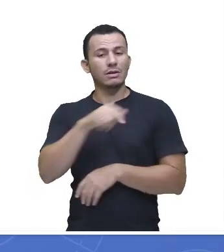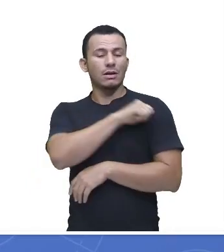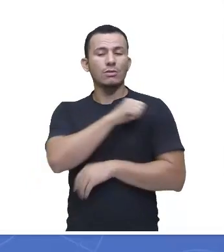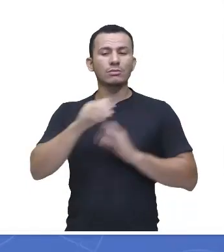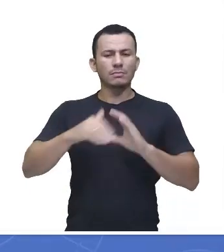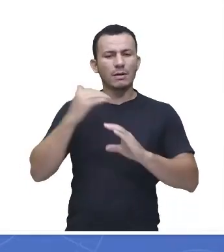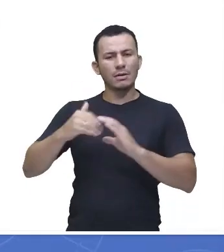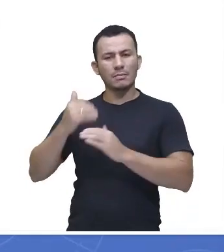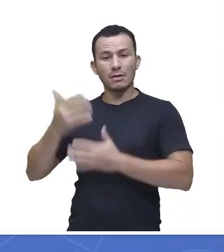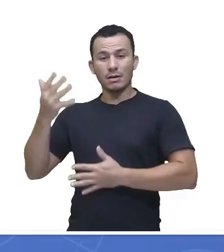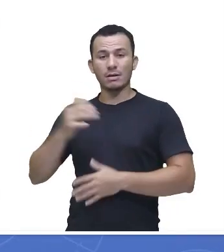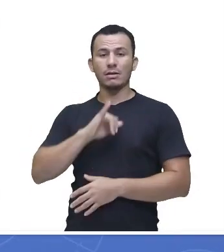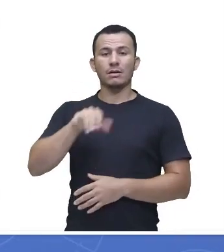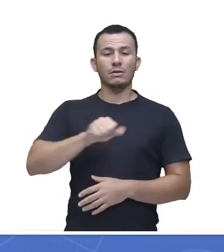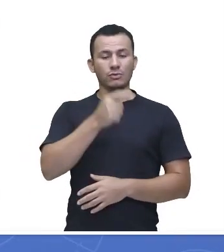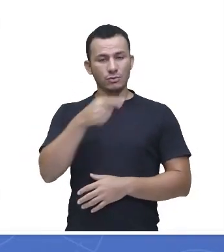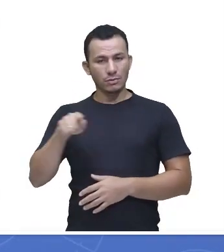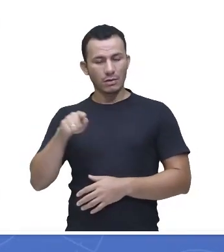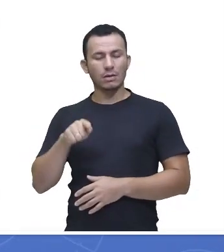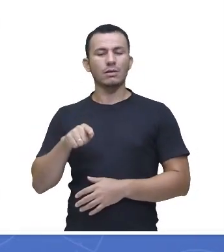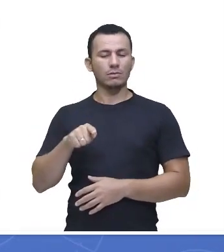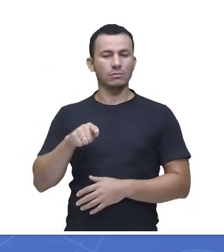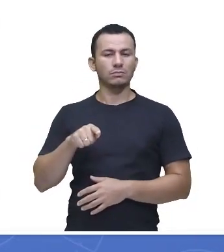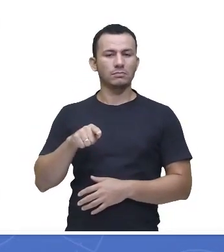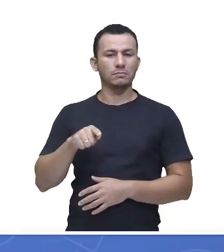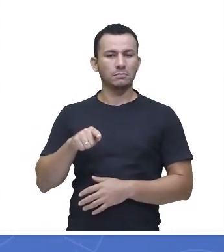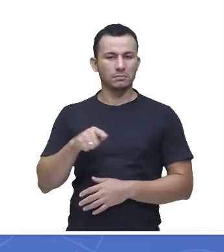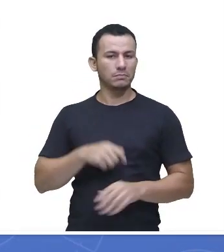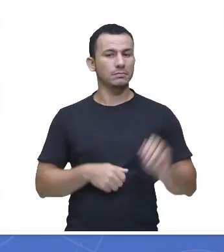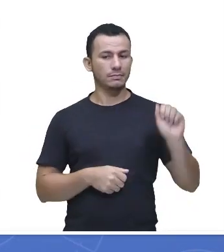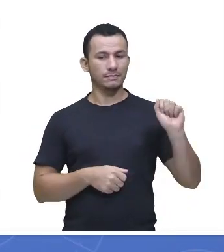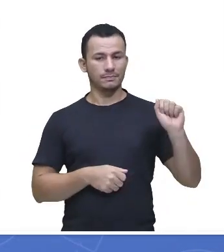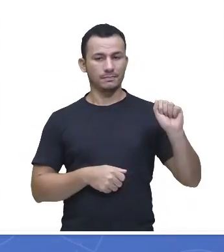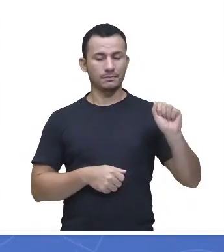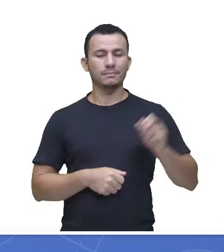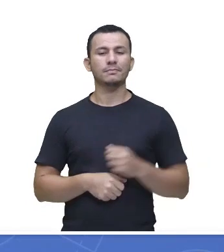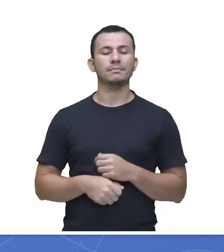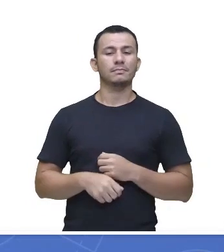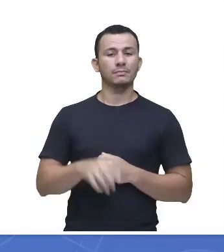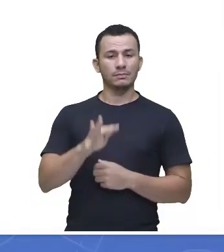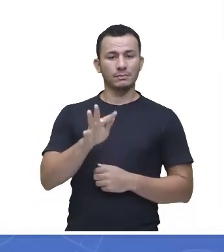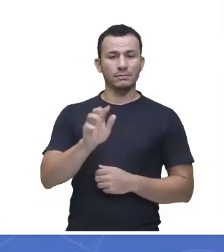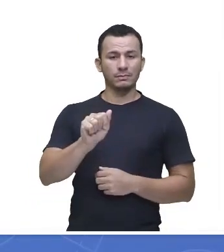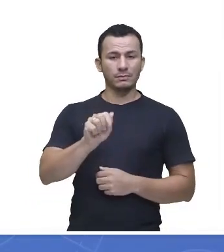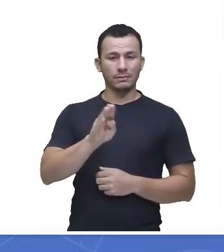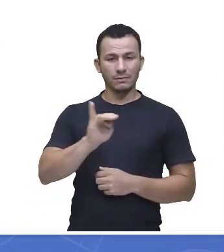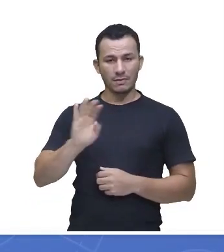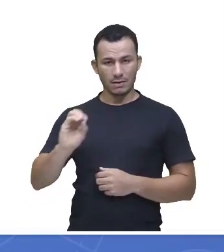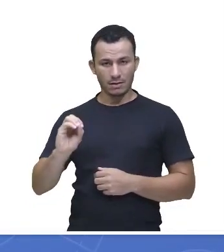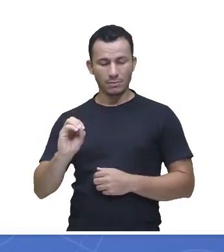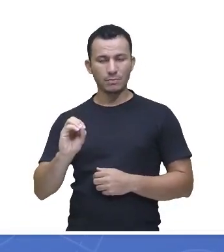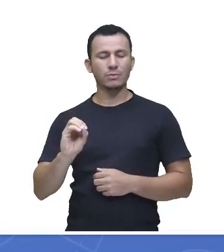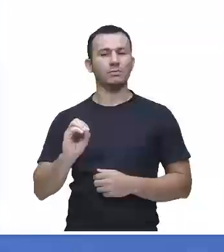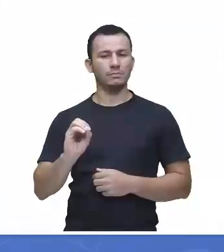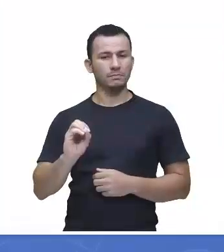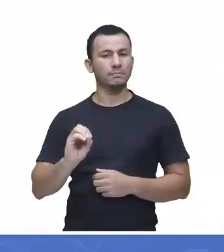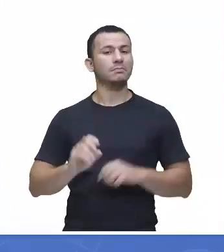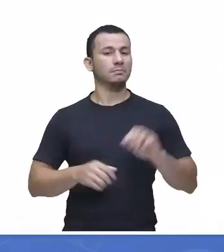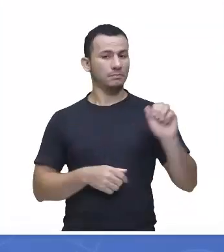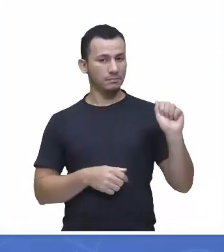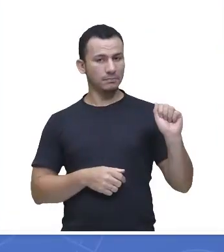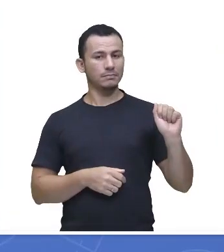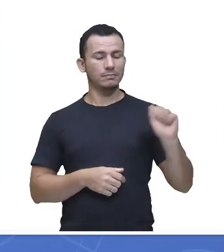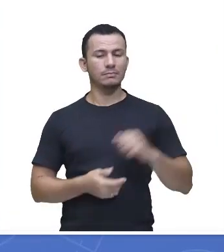participando conosco. João Paulo respondendo que é a letra A. O Fábio também. Olha, todo mundo apostando na letra